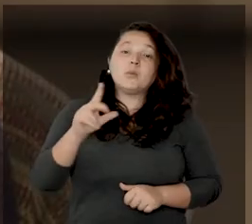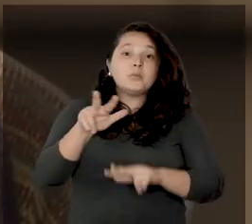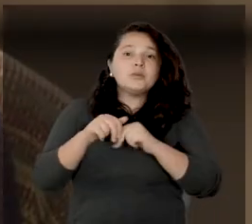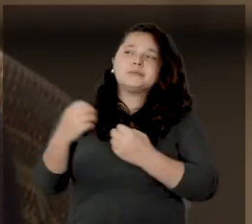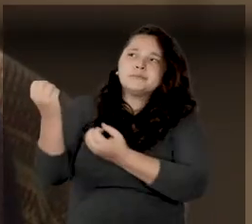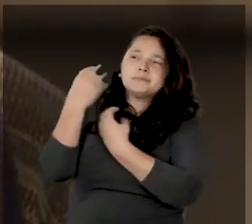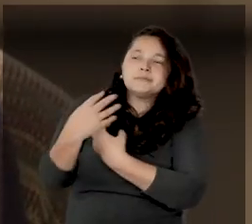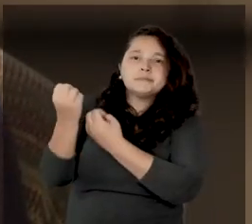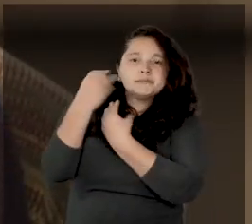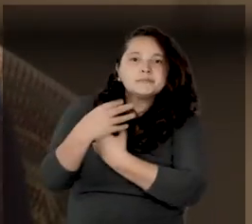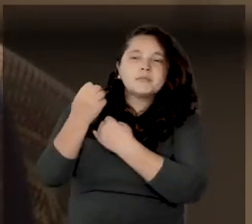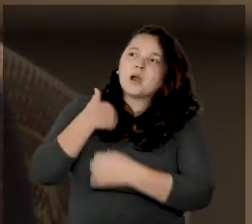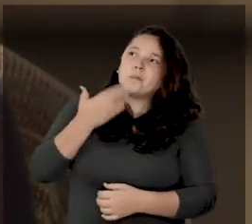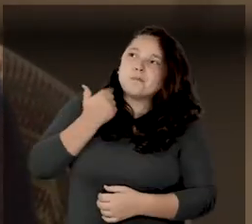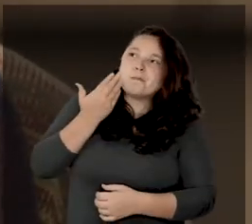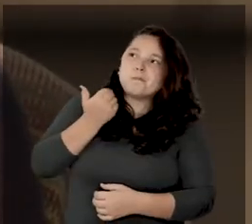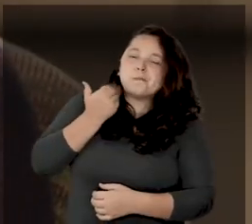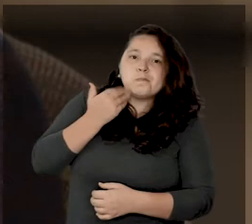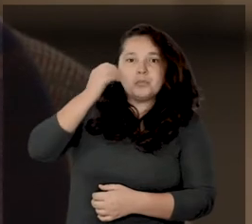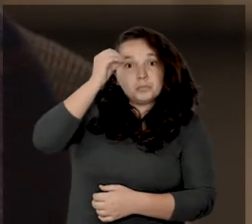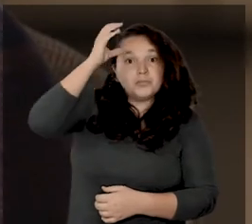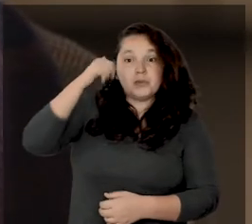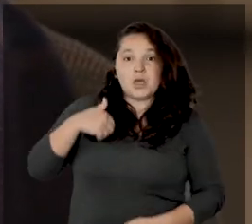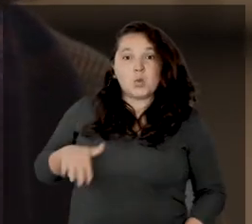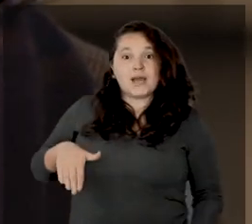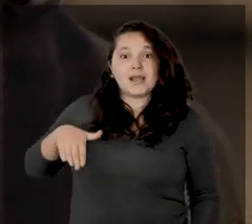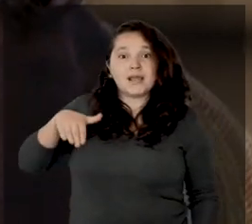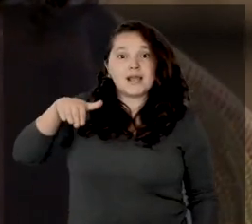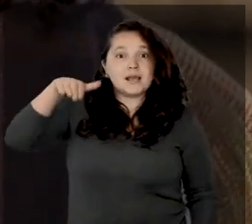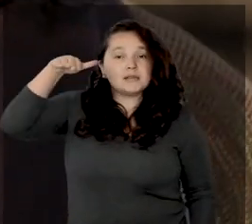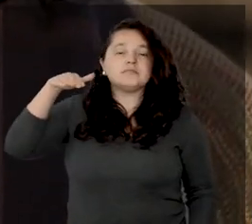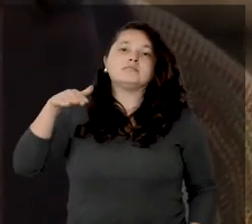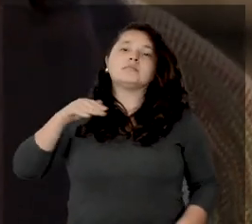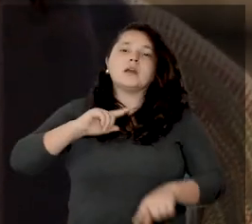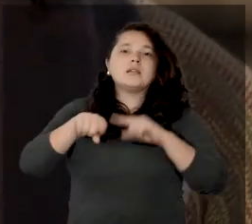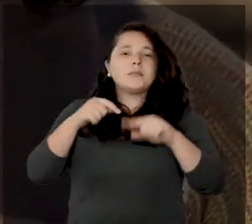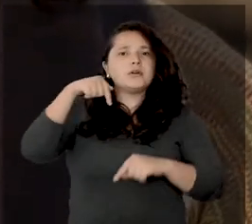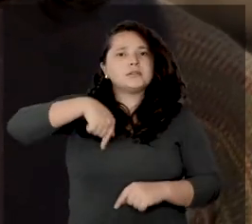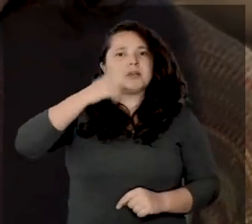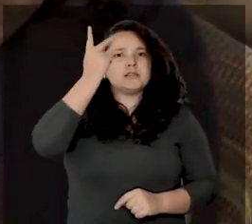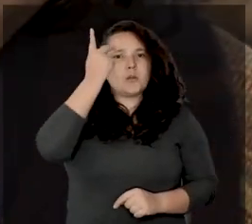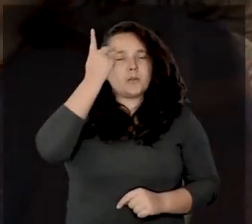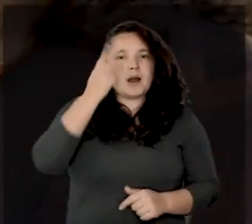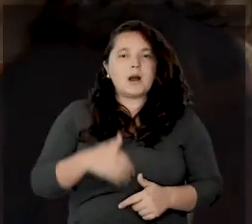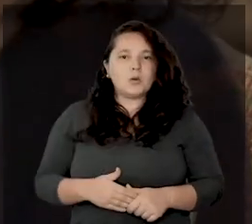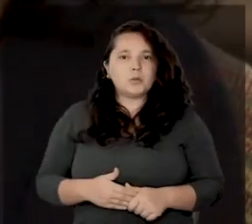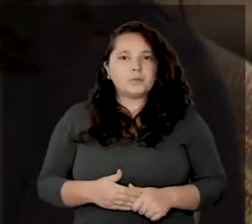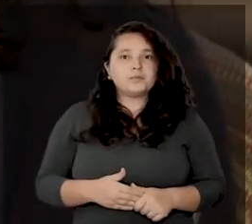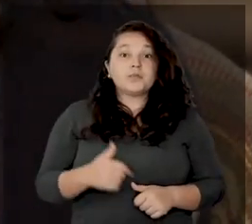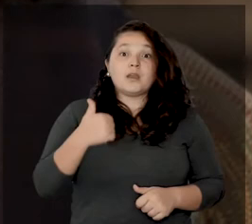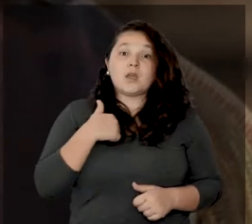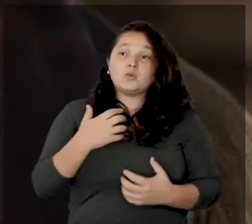cresci nessa coisa toda, né? E aí, até um dia chegar aqui em São Paulo num caráter performático, já